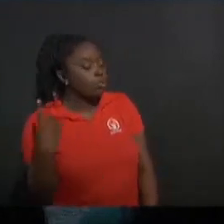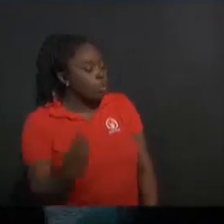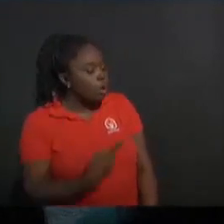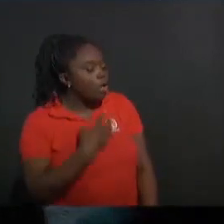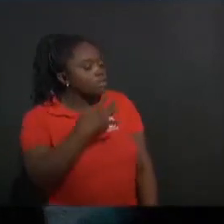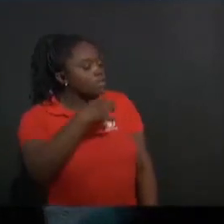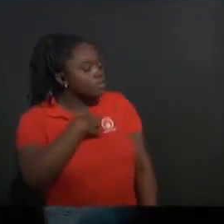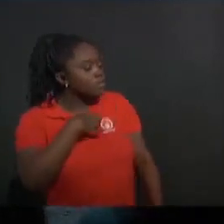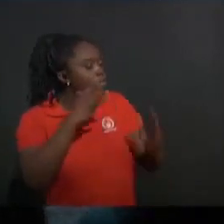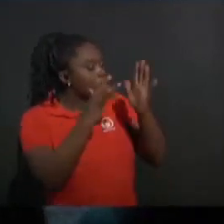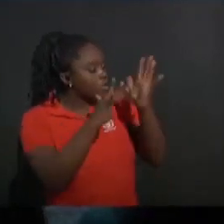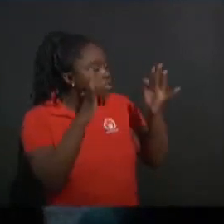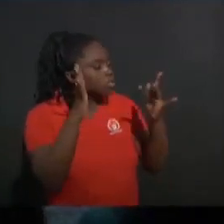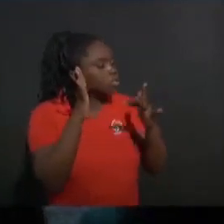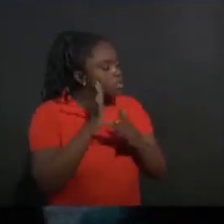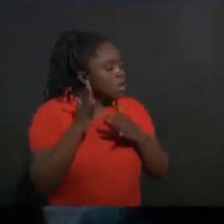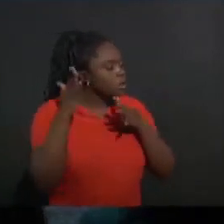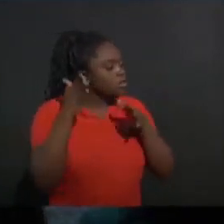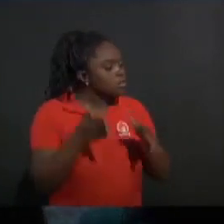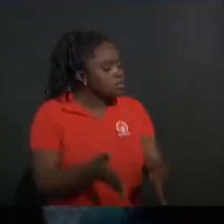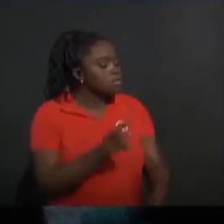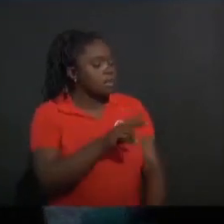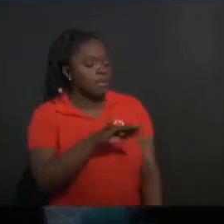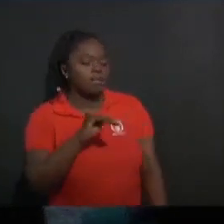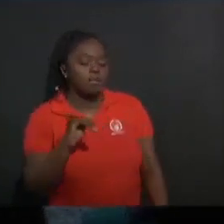pressentindo que o Messias está para chegar a qualquer momento.